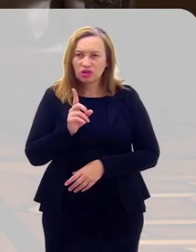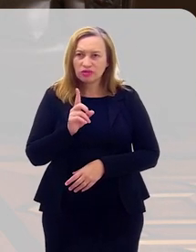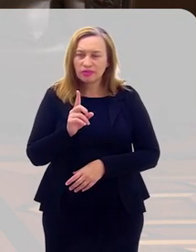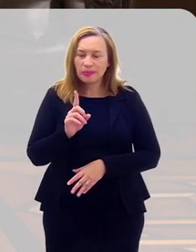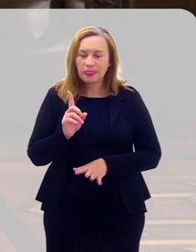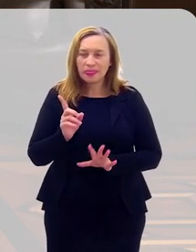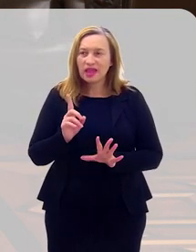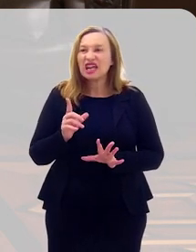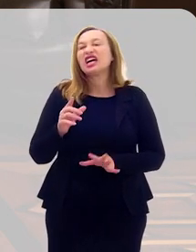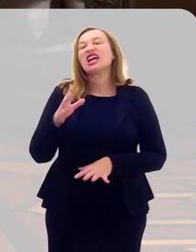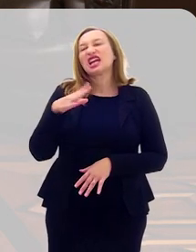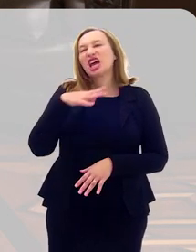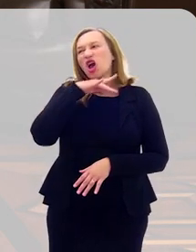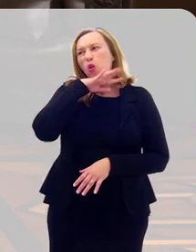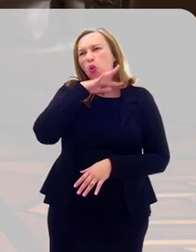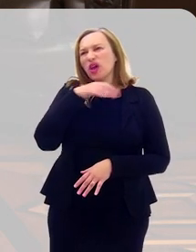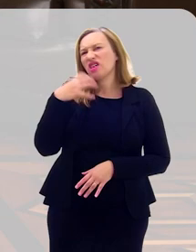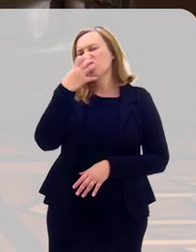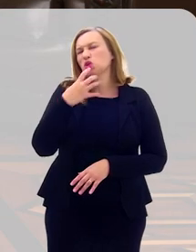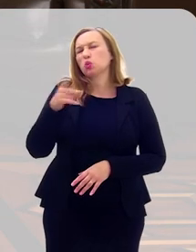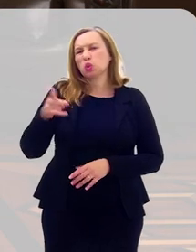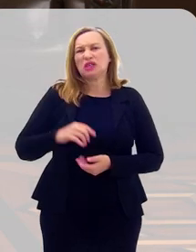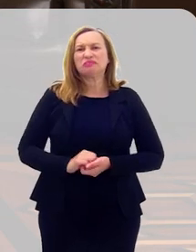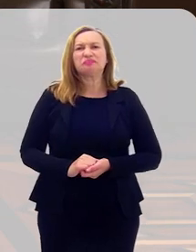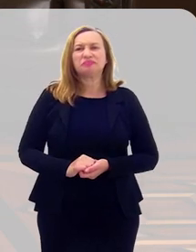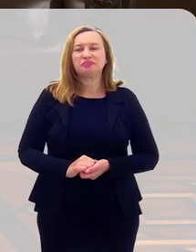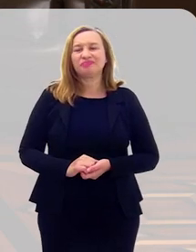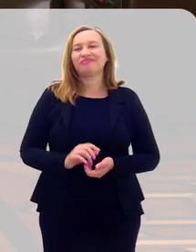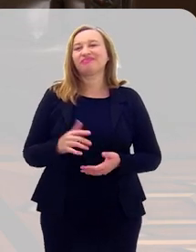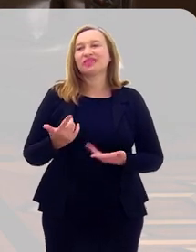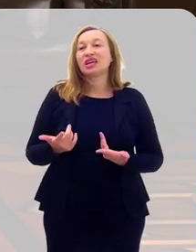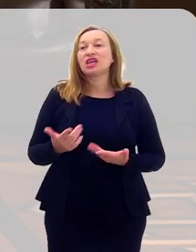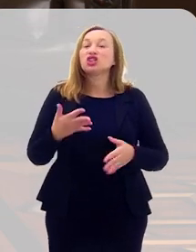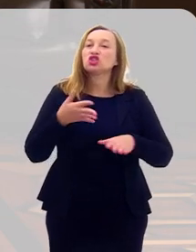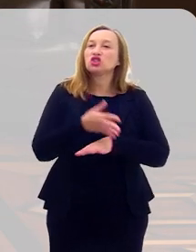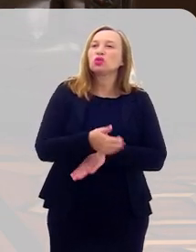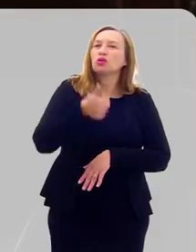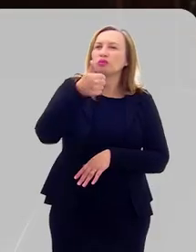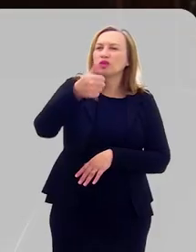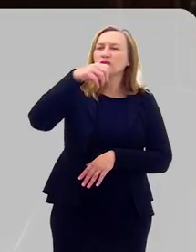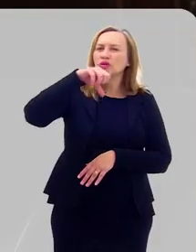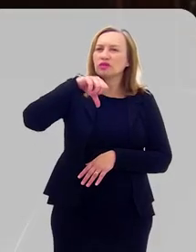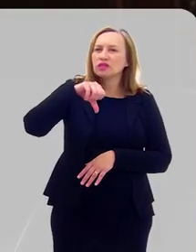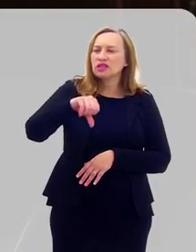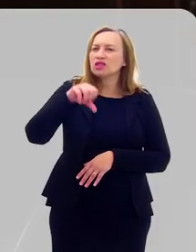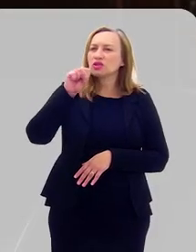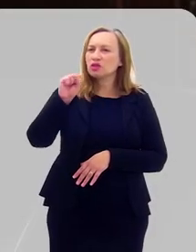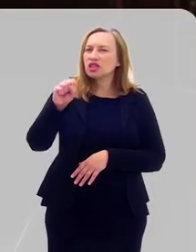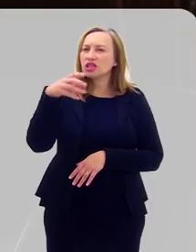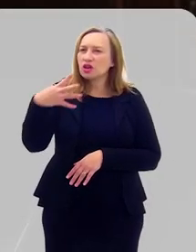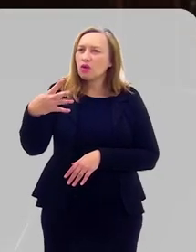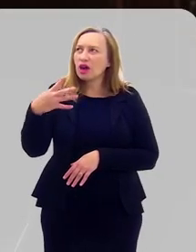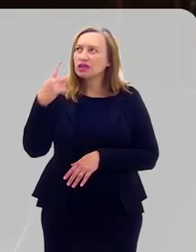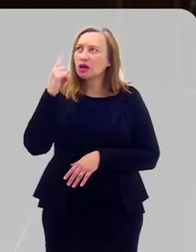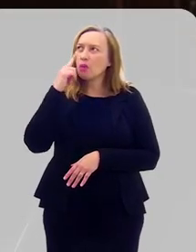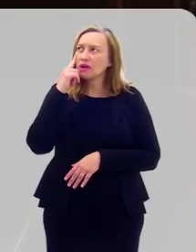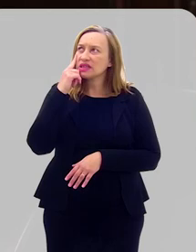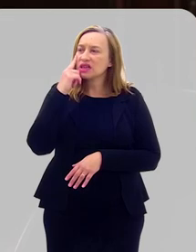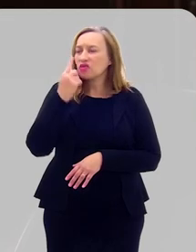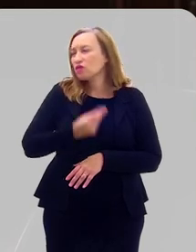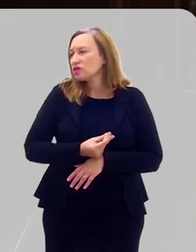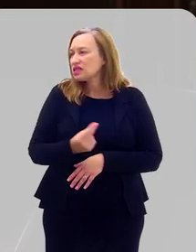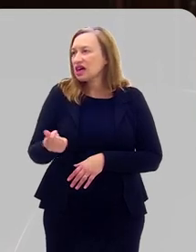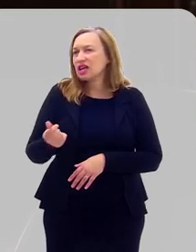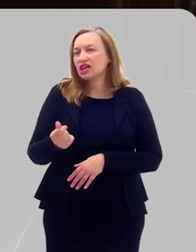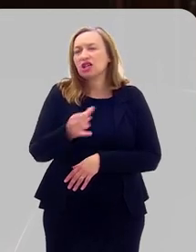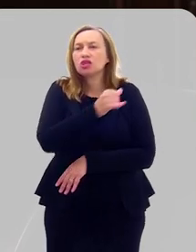deu certo, não deu certo. Ele canta mal, não deu certo. Aí, chegou em 1984, eu tomei uma posição de sair